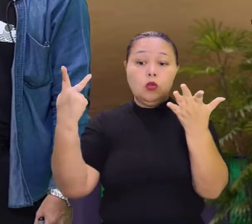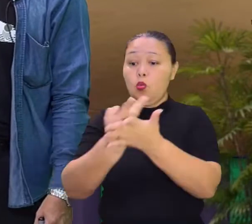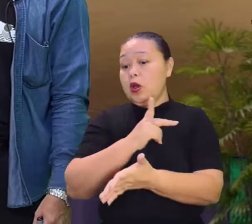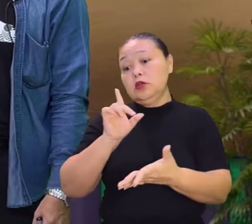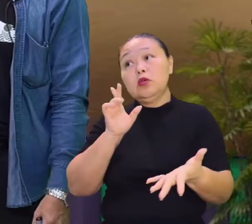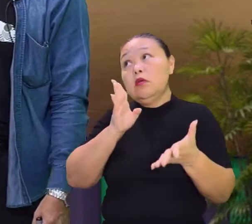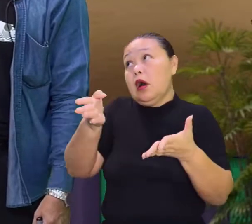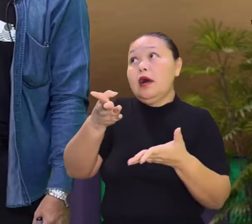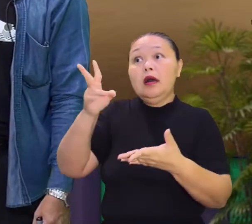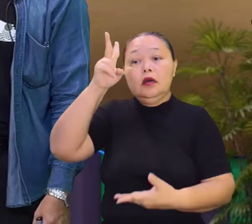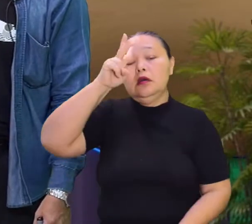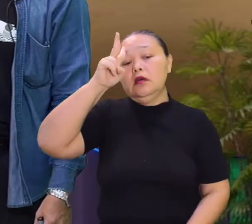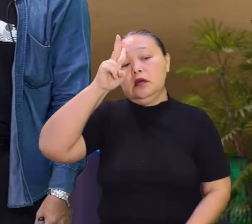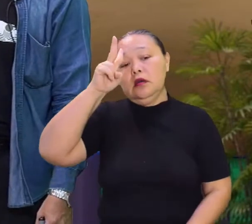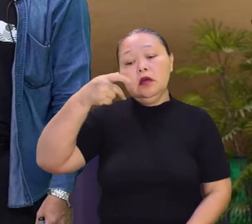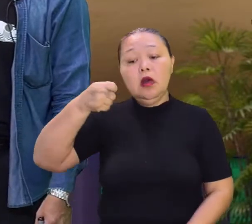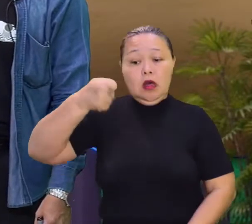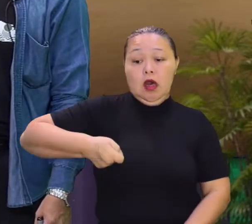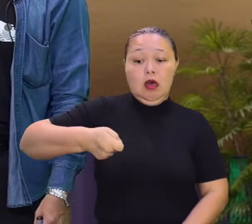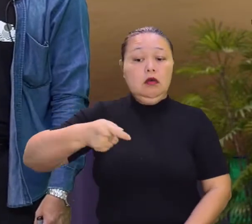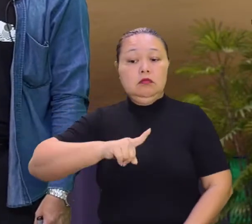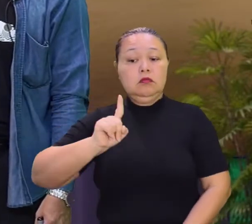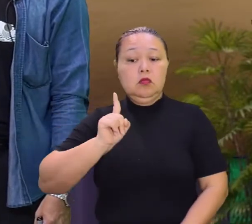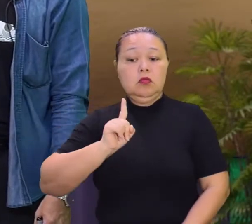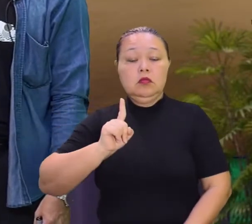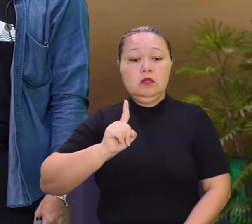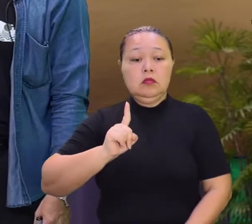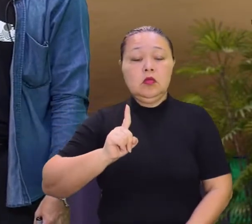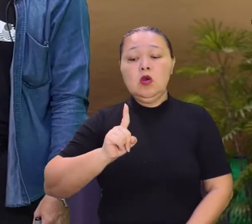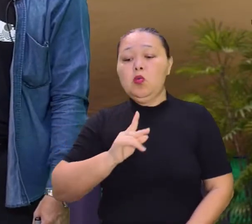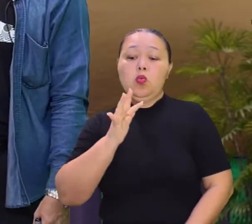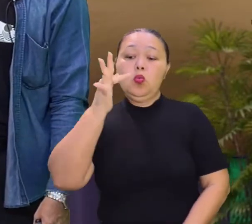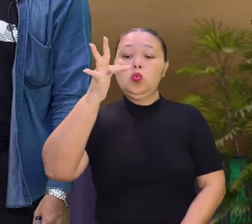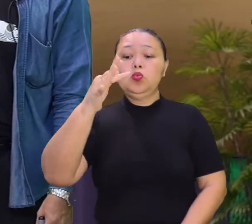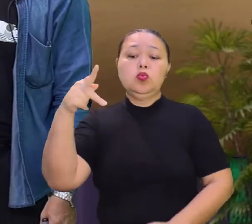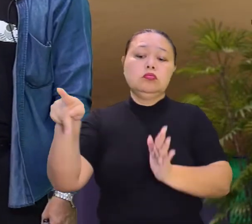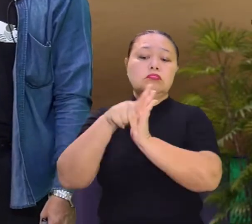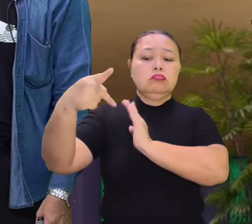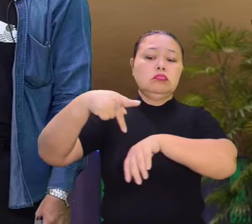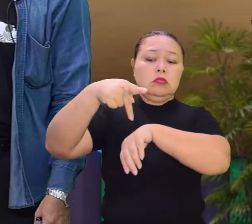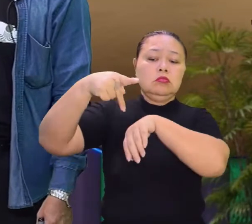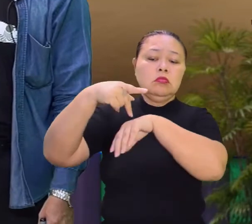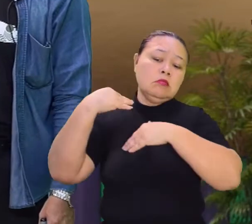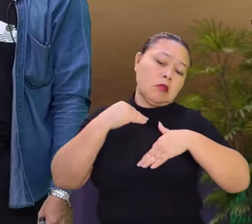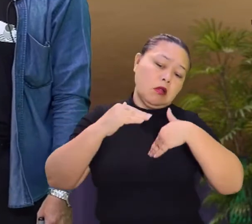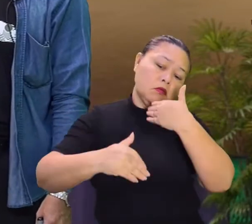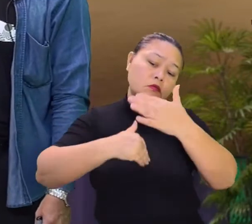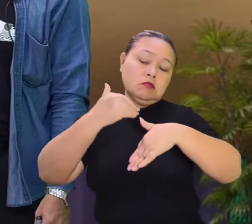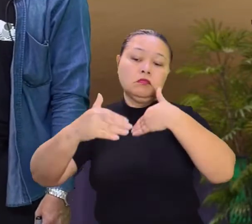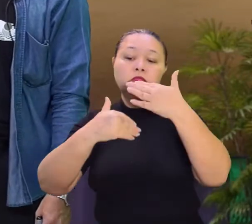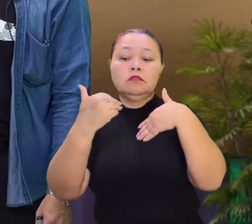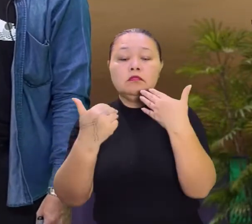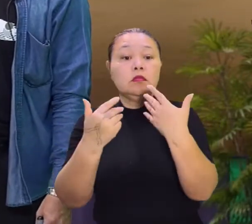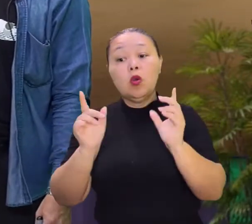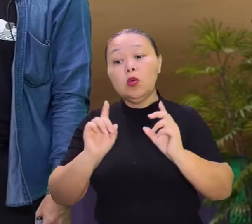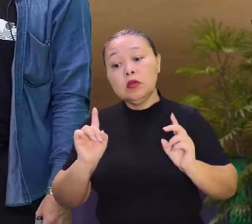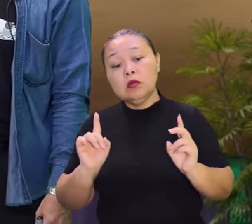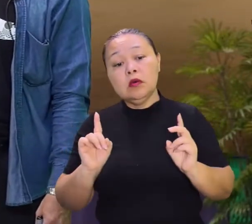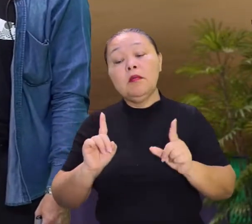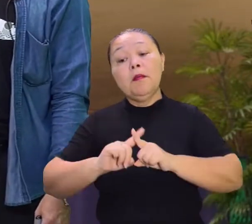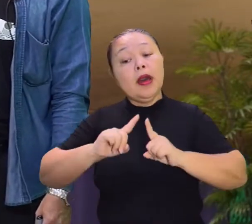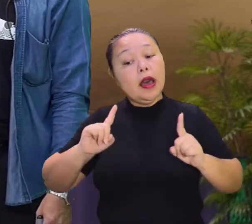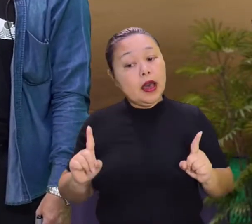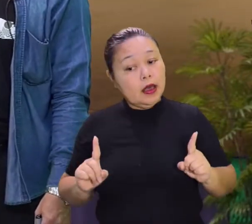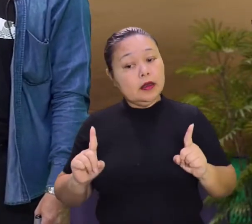questão histórica que vai determinar o futuro do país no seu processo de desenvolvimento ou não.